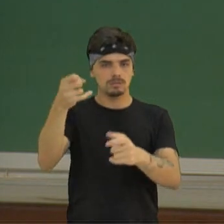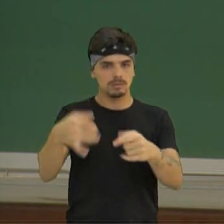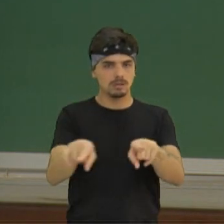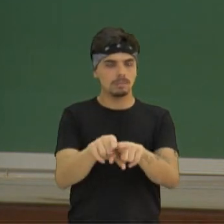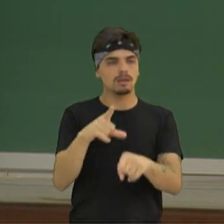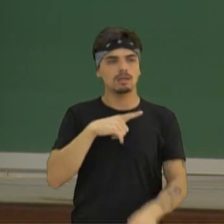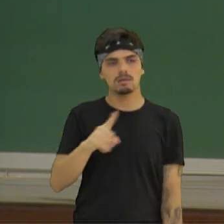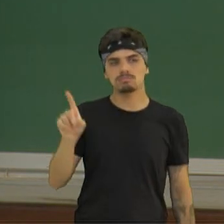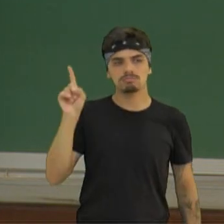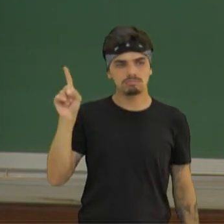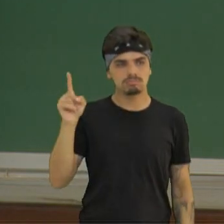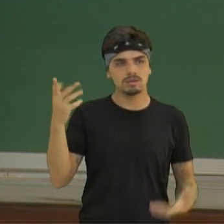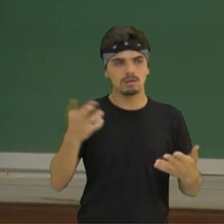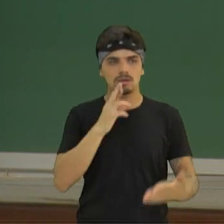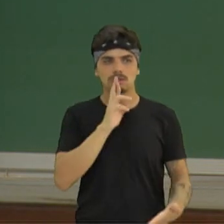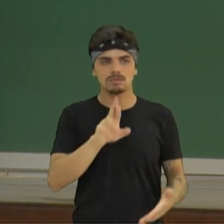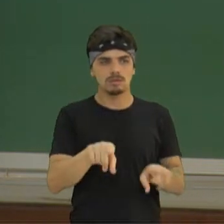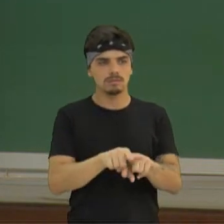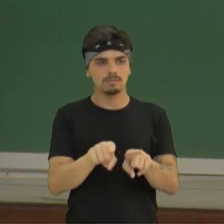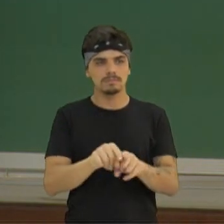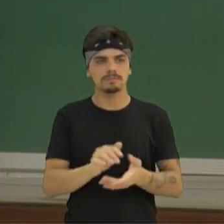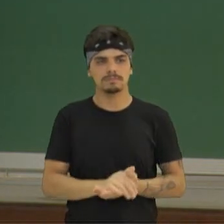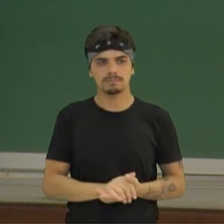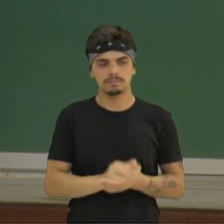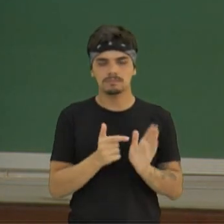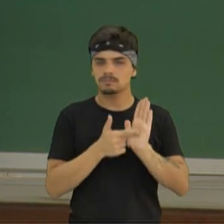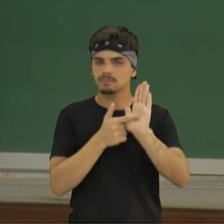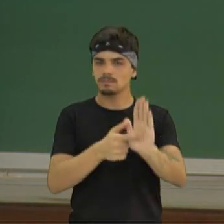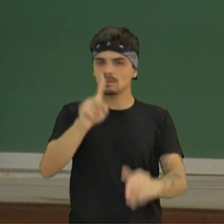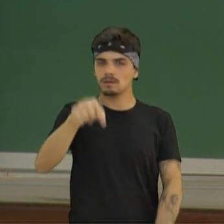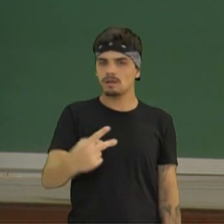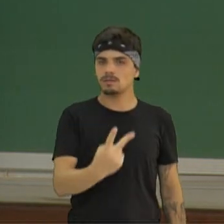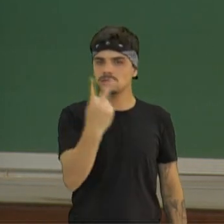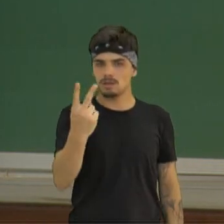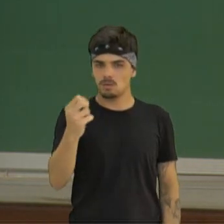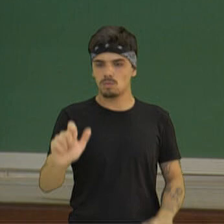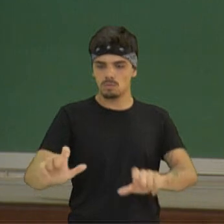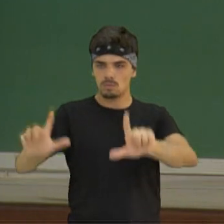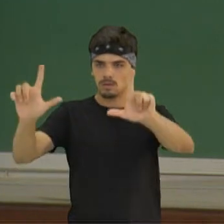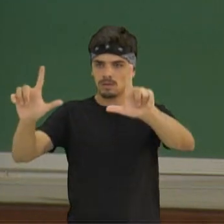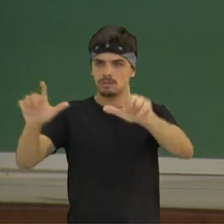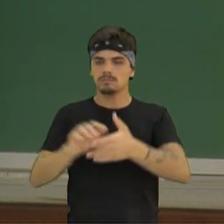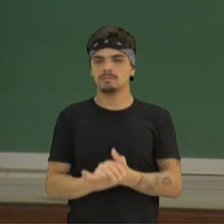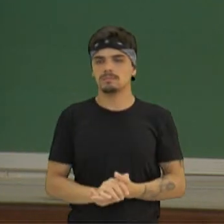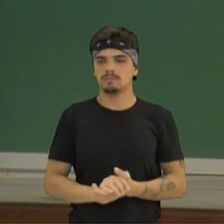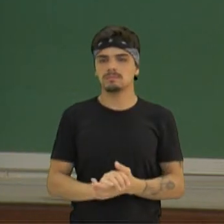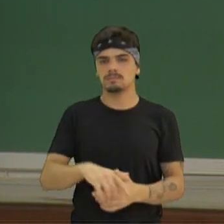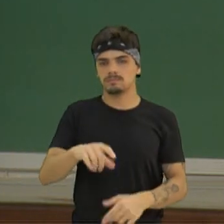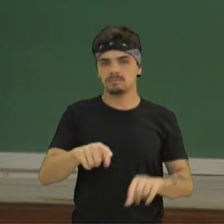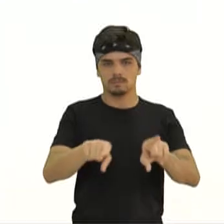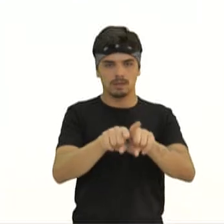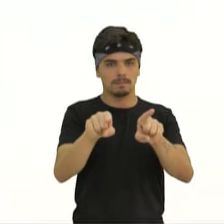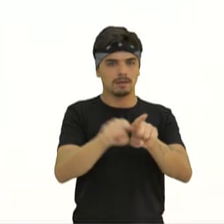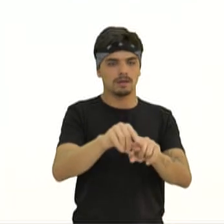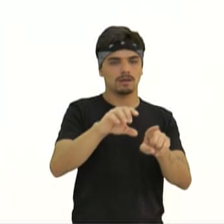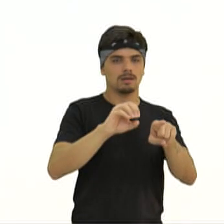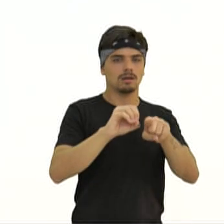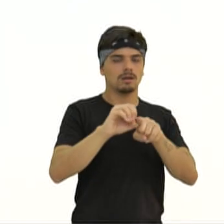gente tem, né, no resultado? A indicação é o segundo quadrante, que o cosseno é,